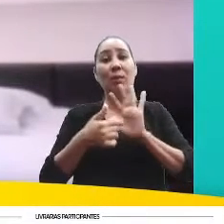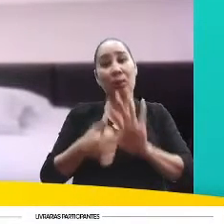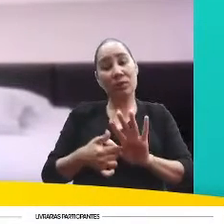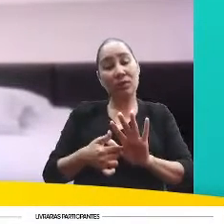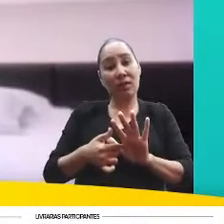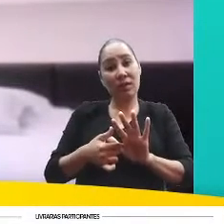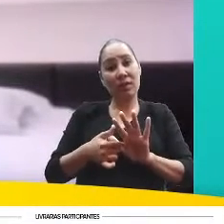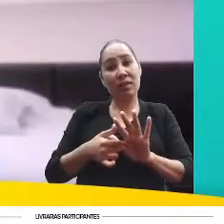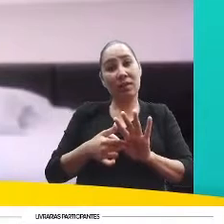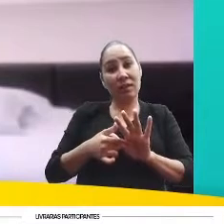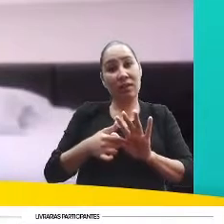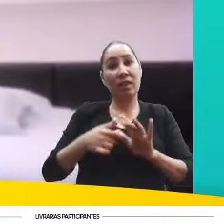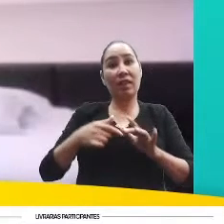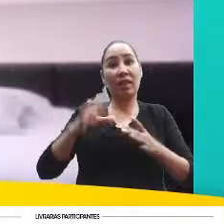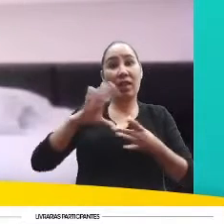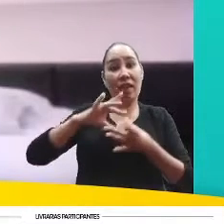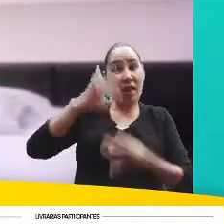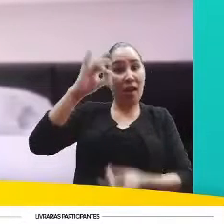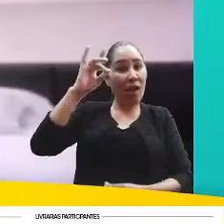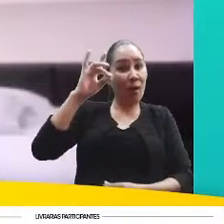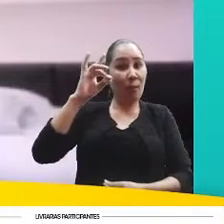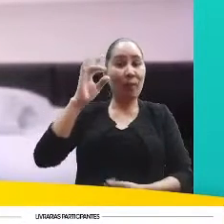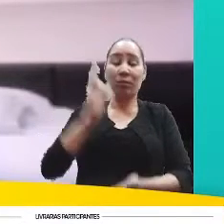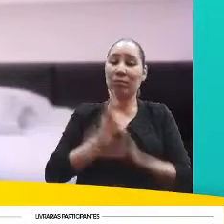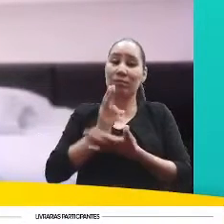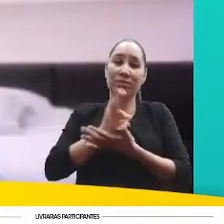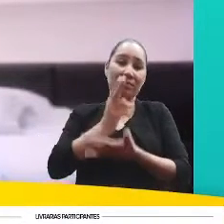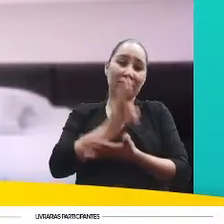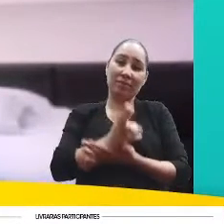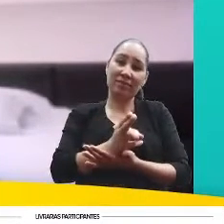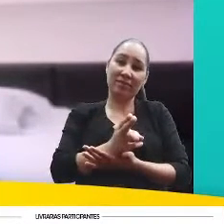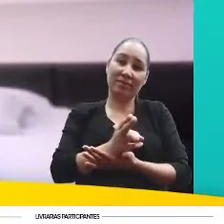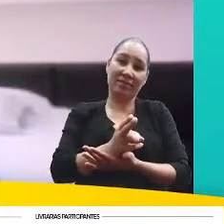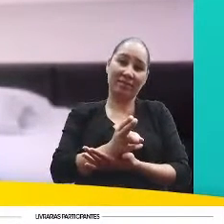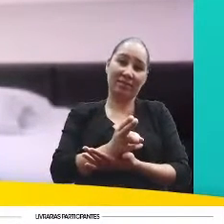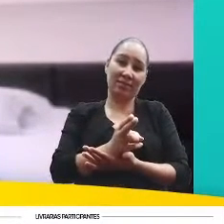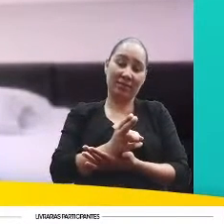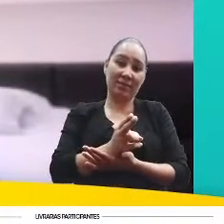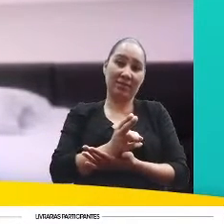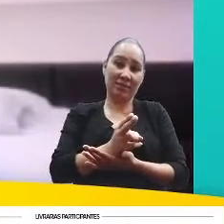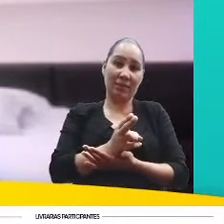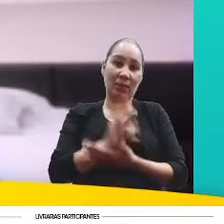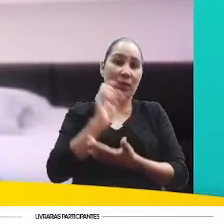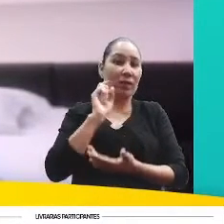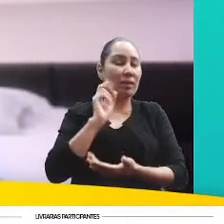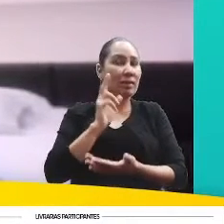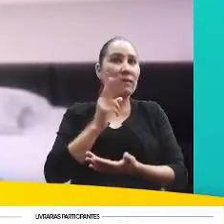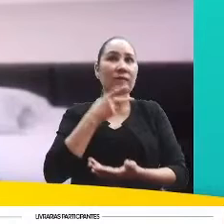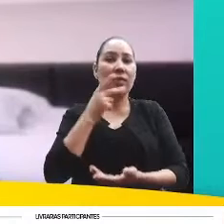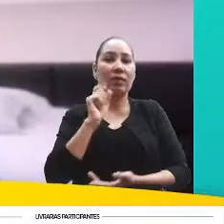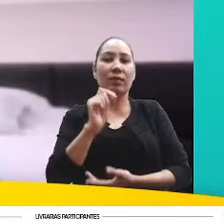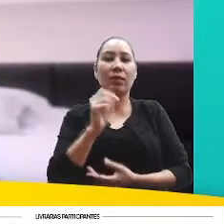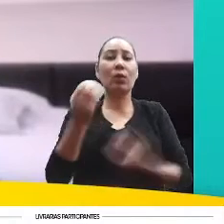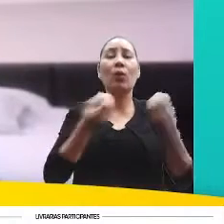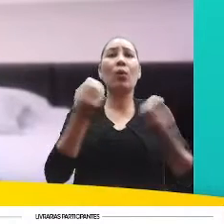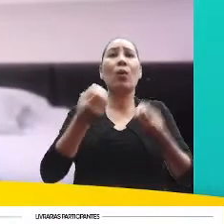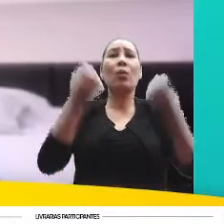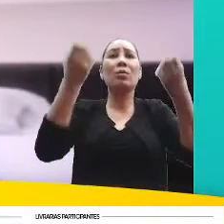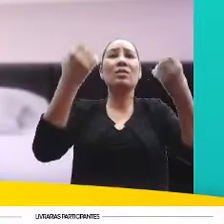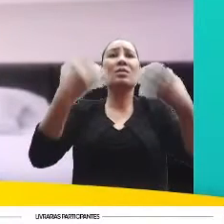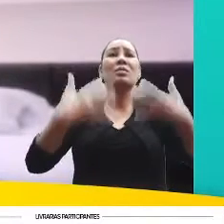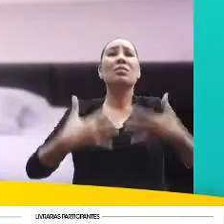reencarnação efetivamente existe e que a vida continua. A primeira grande questão que ele nos trazia é a seguinte: como explicar um